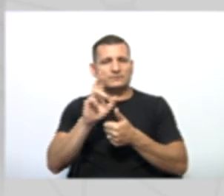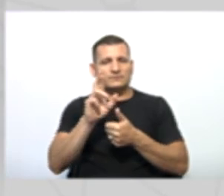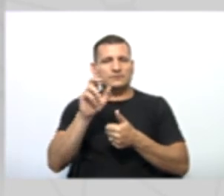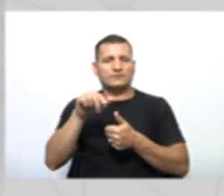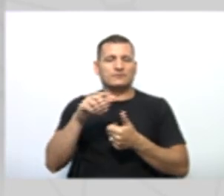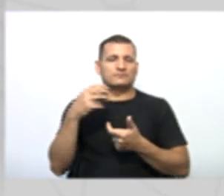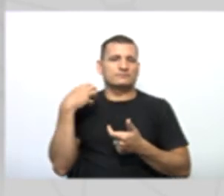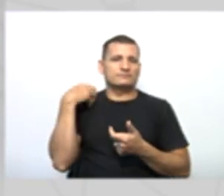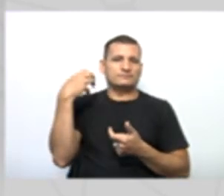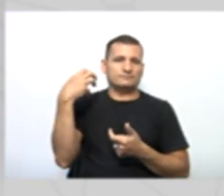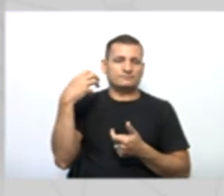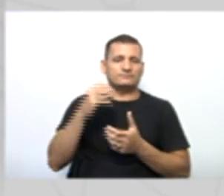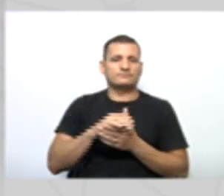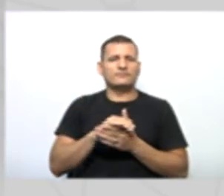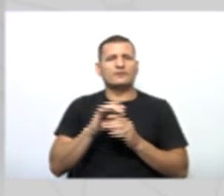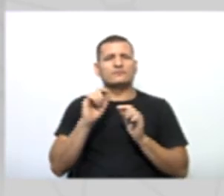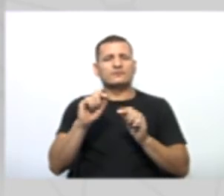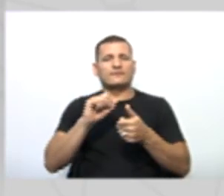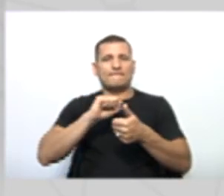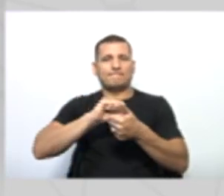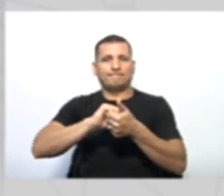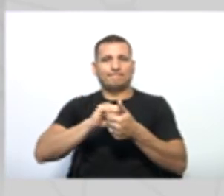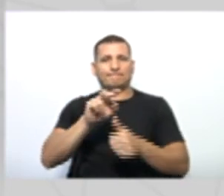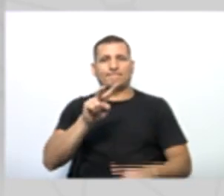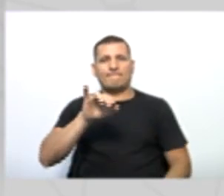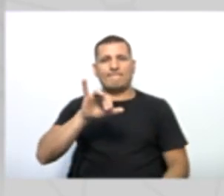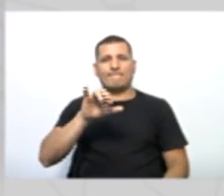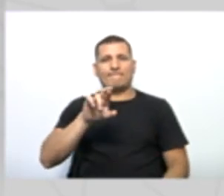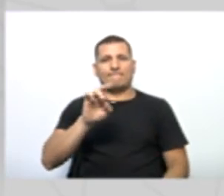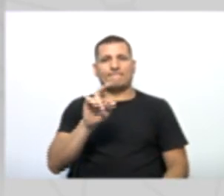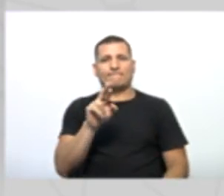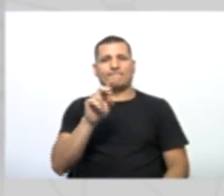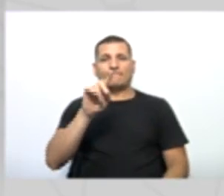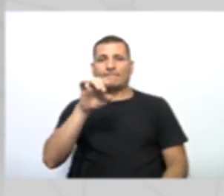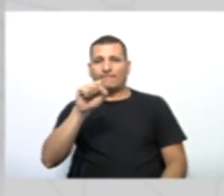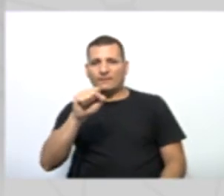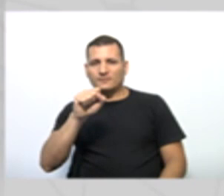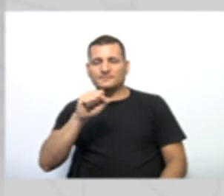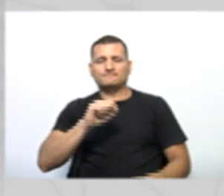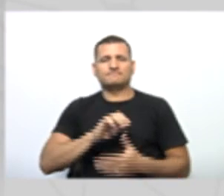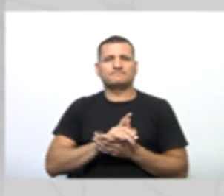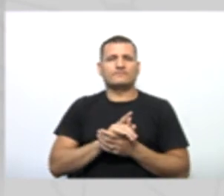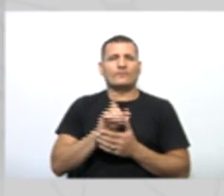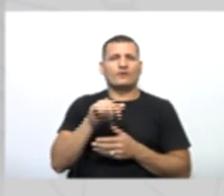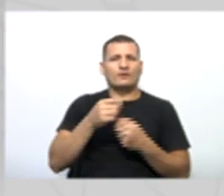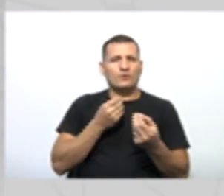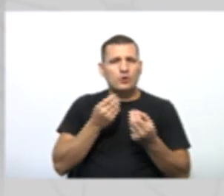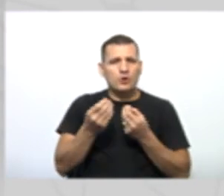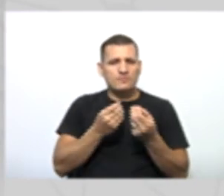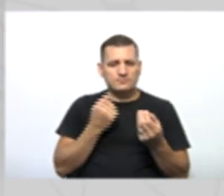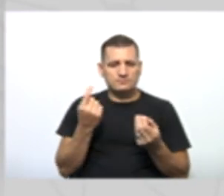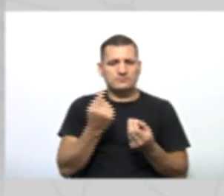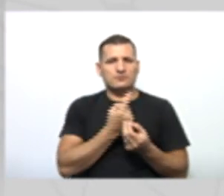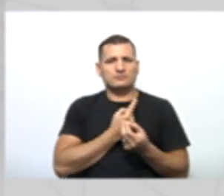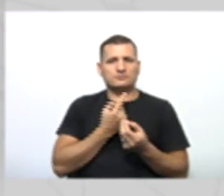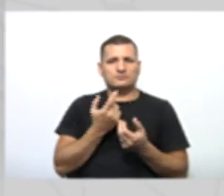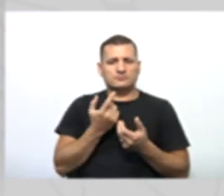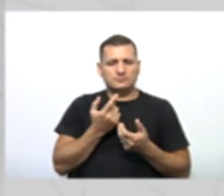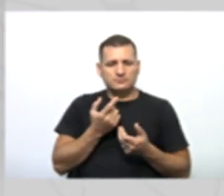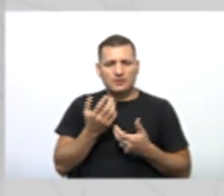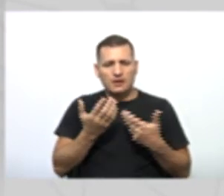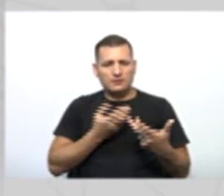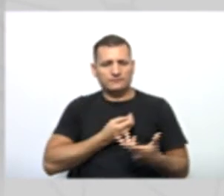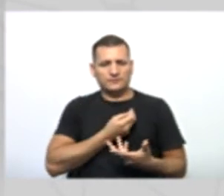as virtudes, galera, que nós vimos? As virtudes são esses modos de agir, é o modo como a gente age diante de situações na nossa